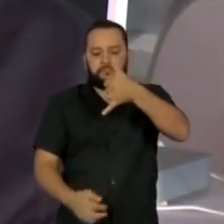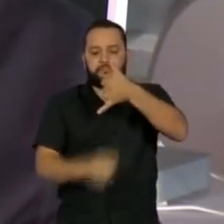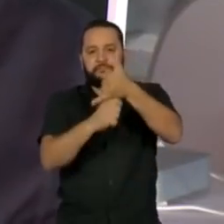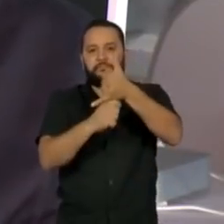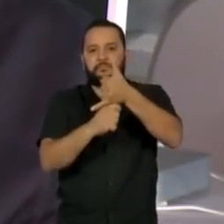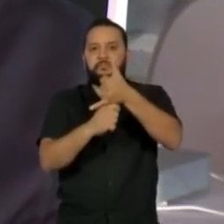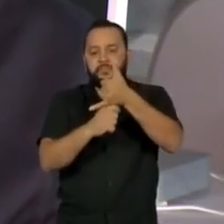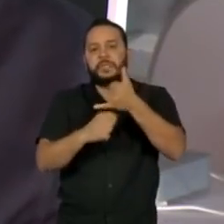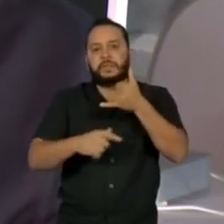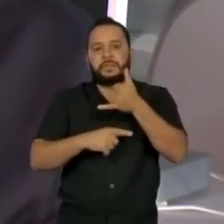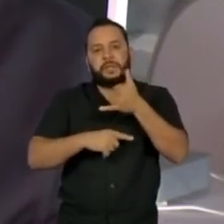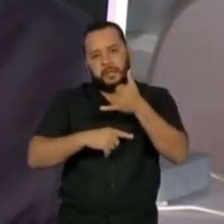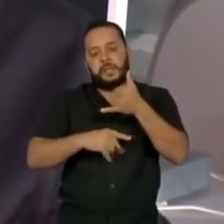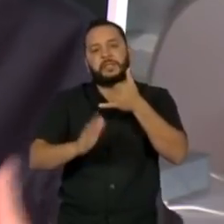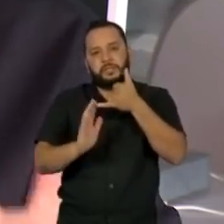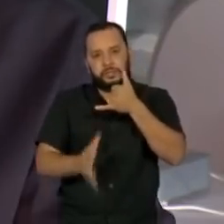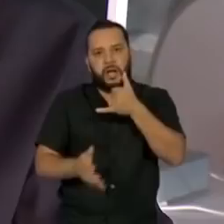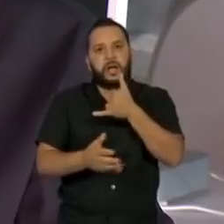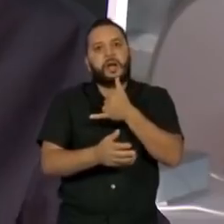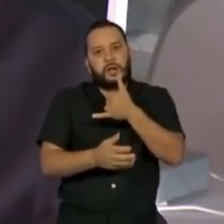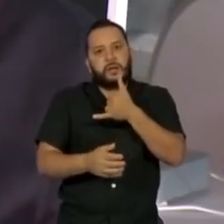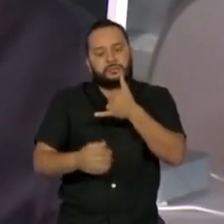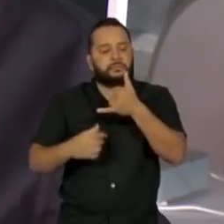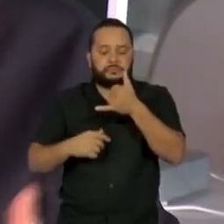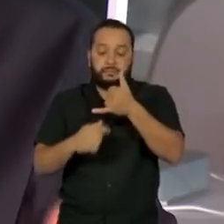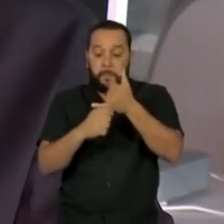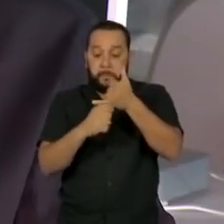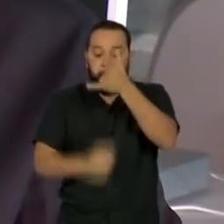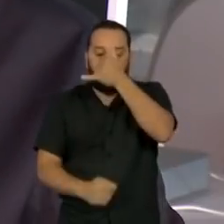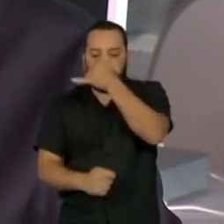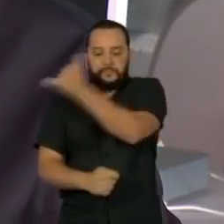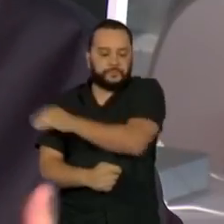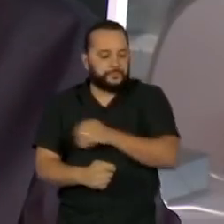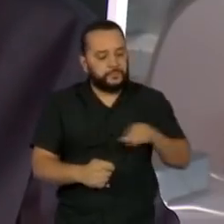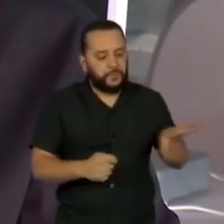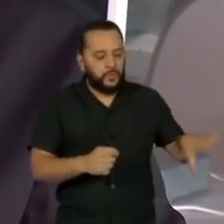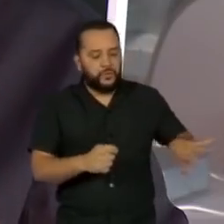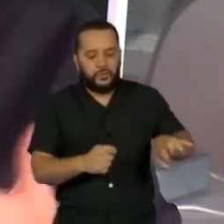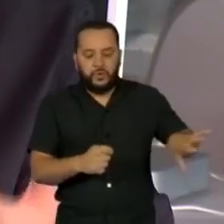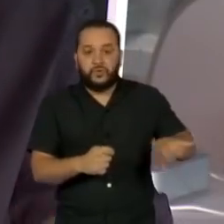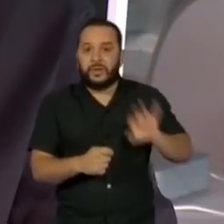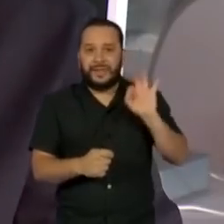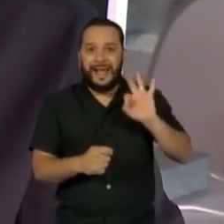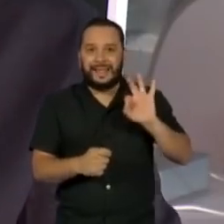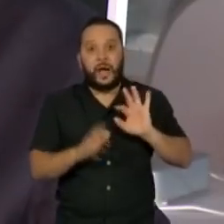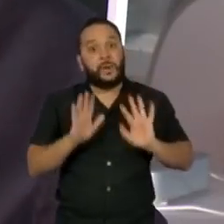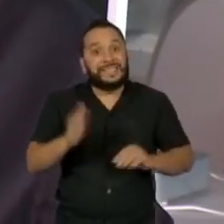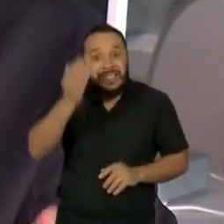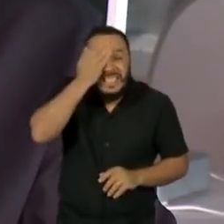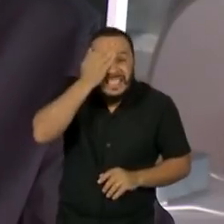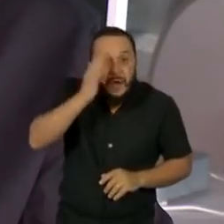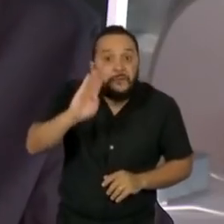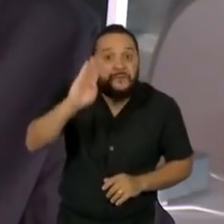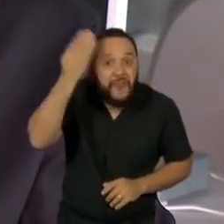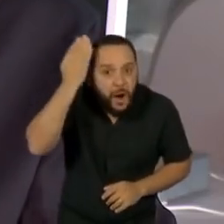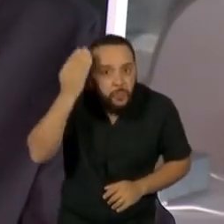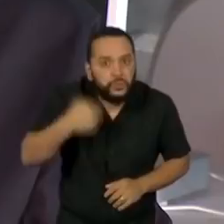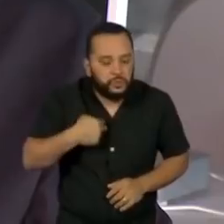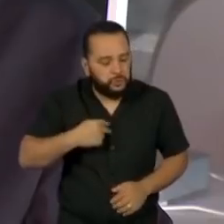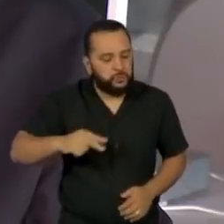está puxando energia. Agora, quando nós temos um carregador paralelo, um carregador falso, ou até mesmo um carregador com